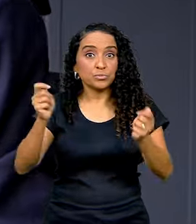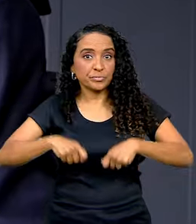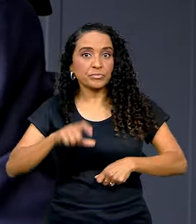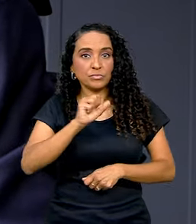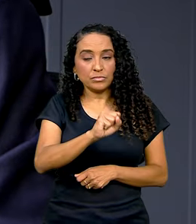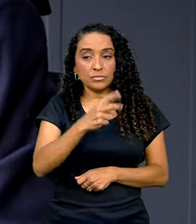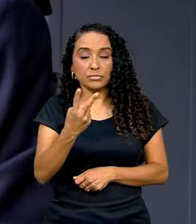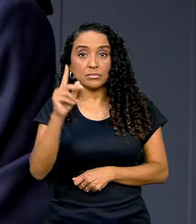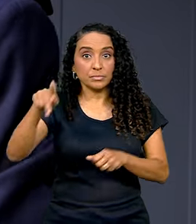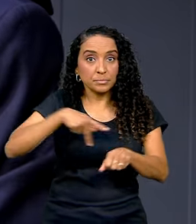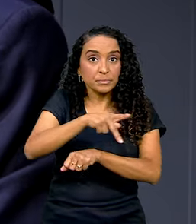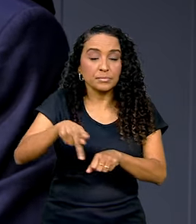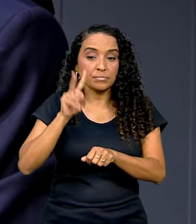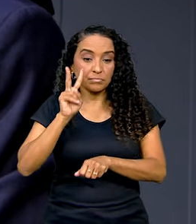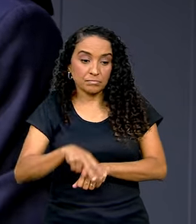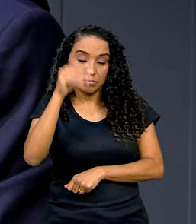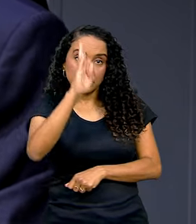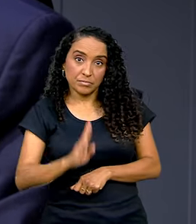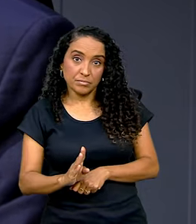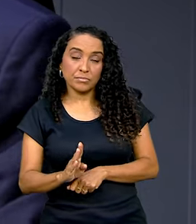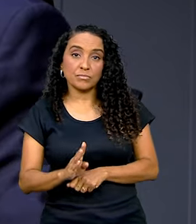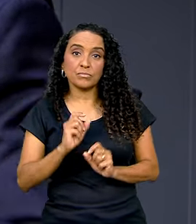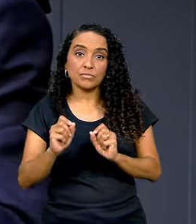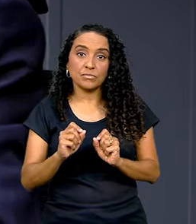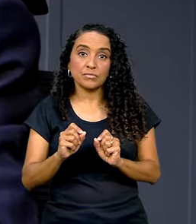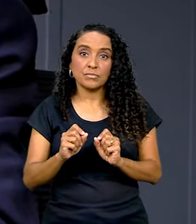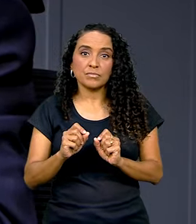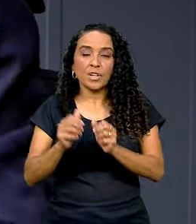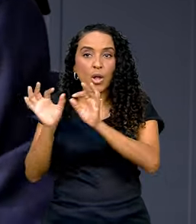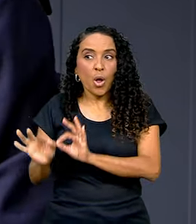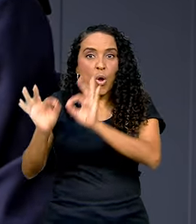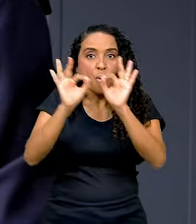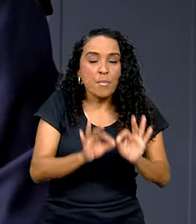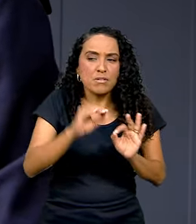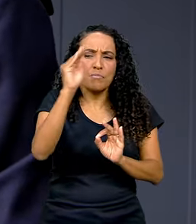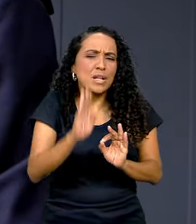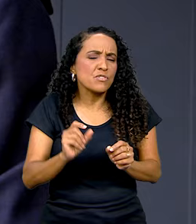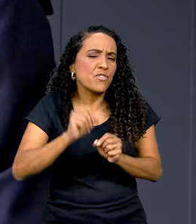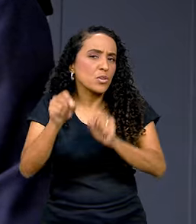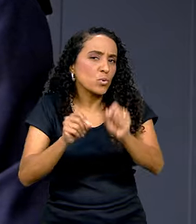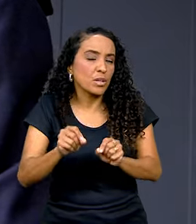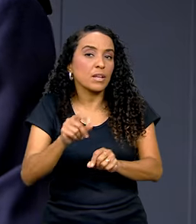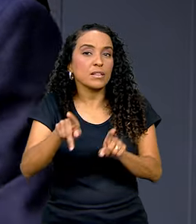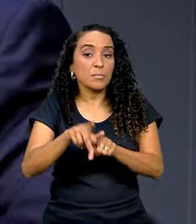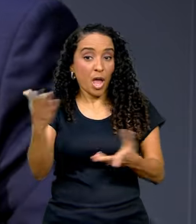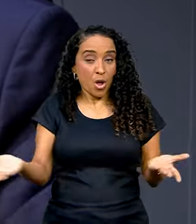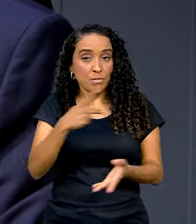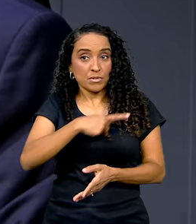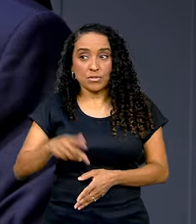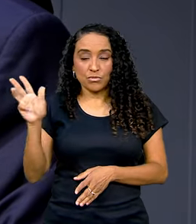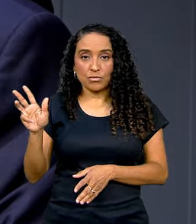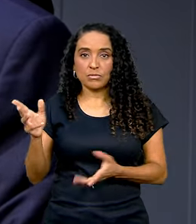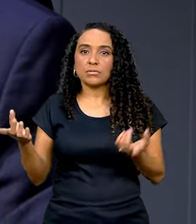modelo para o Mundo 82 países olham o Brasil e eh acompanha o que o Brasil faz e o